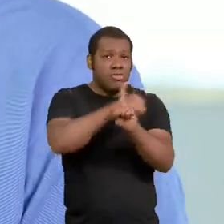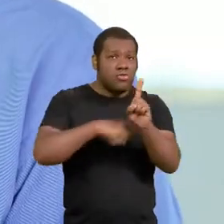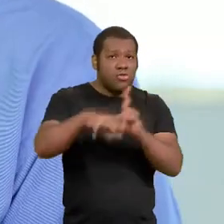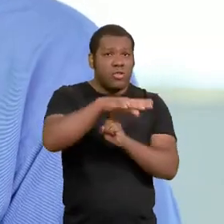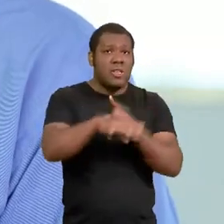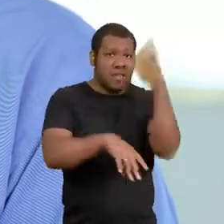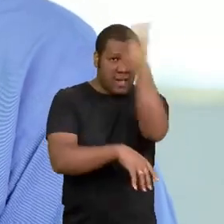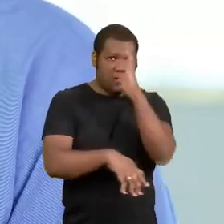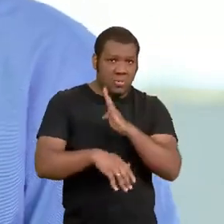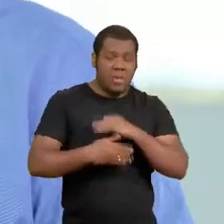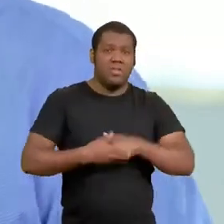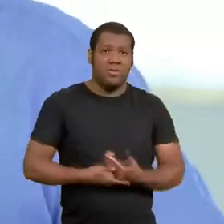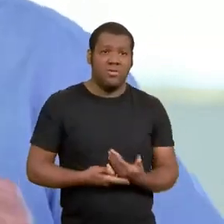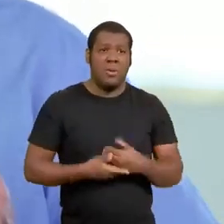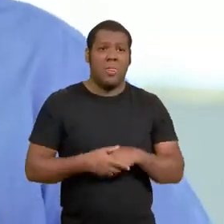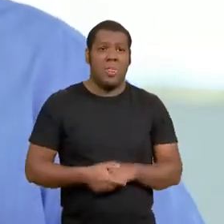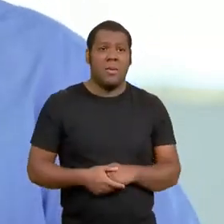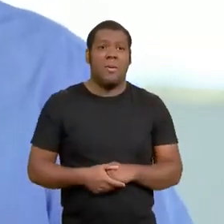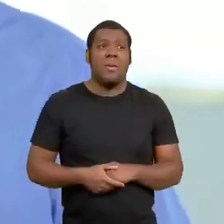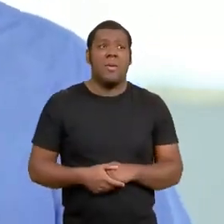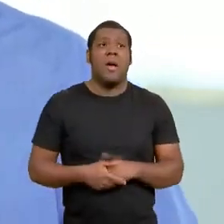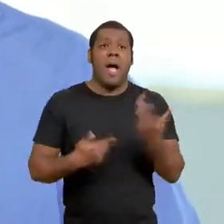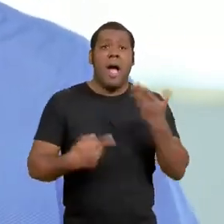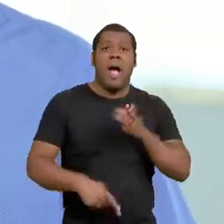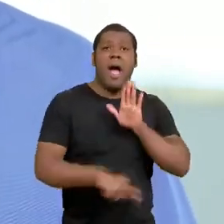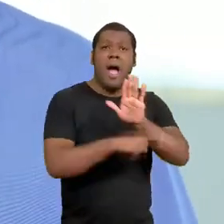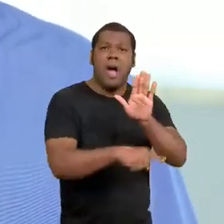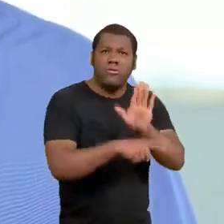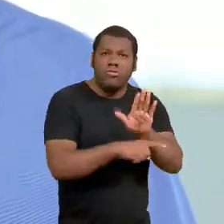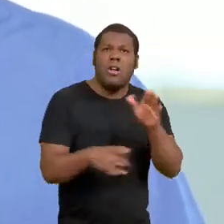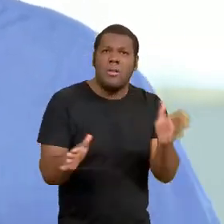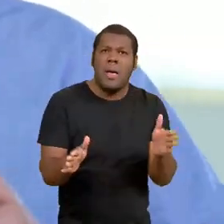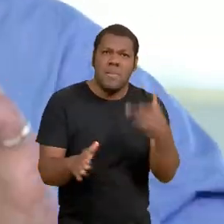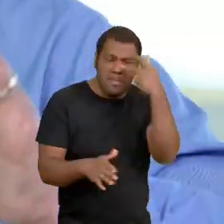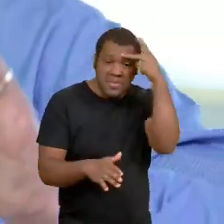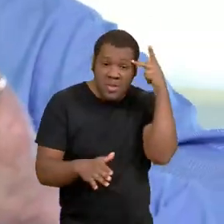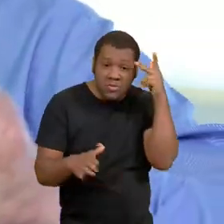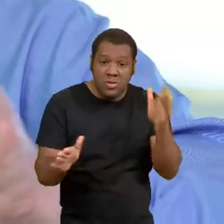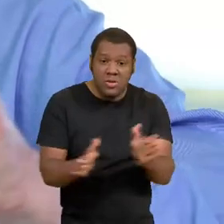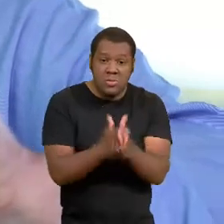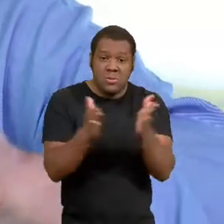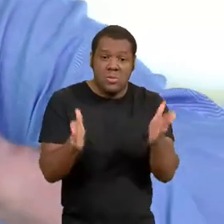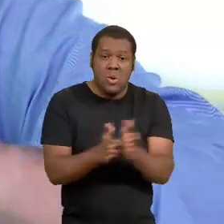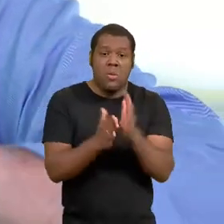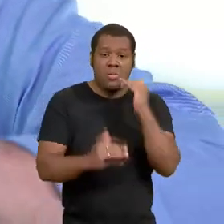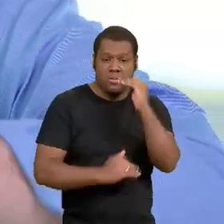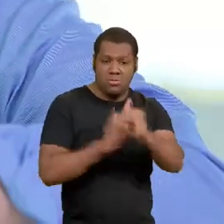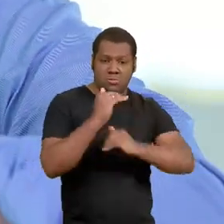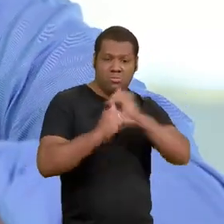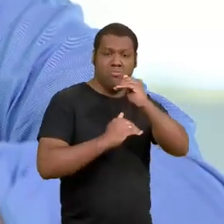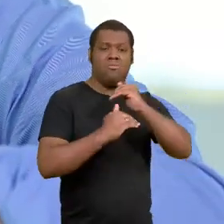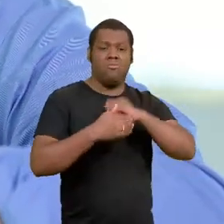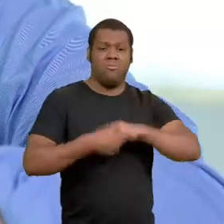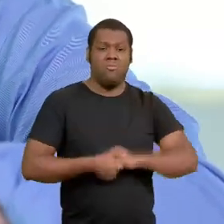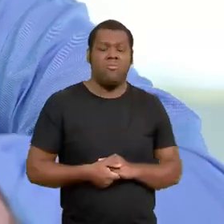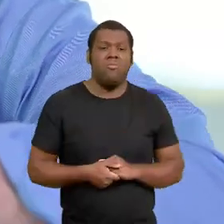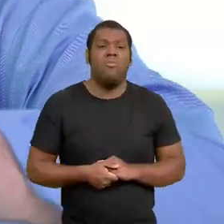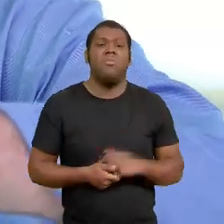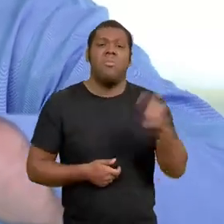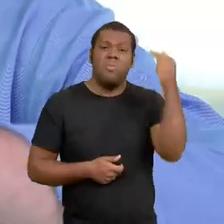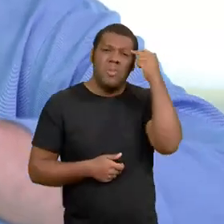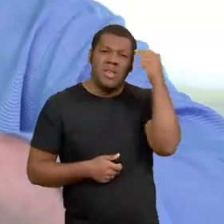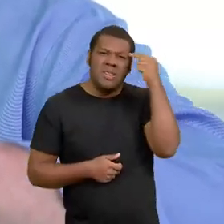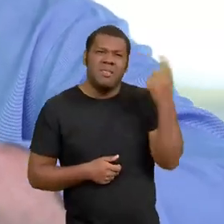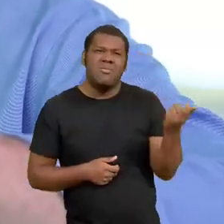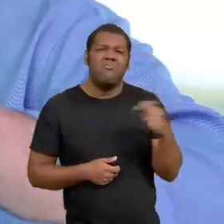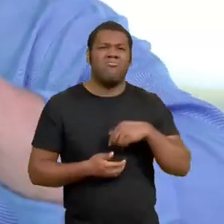Eu vou dizer uma coisa para você que mais prática. Imagine uma cidade em